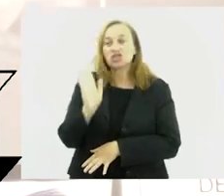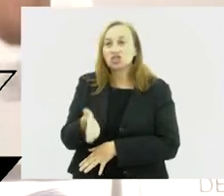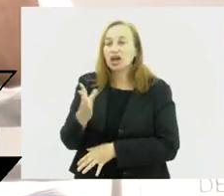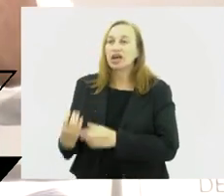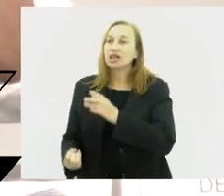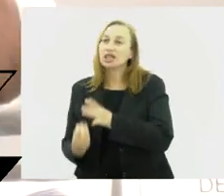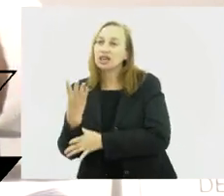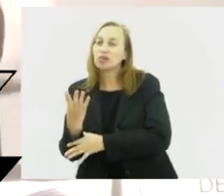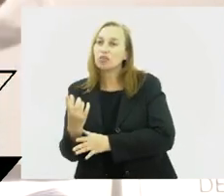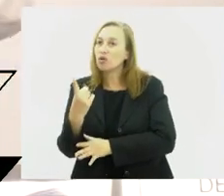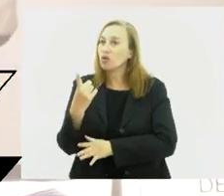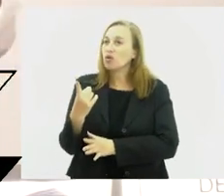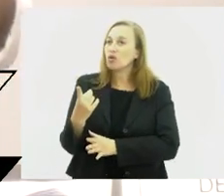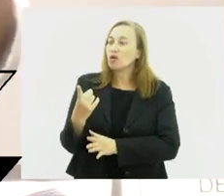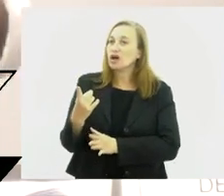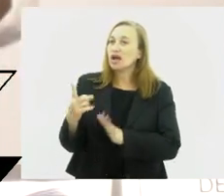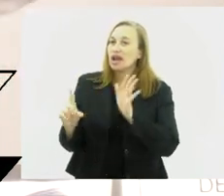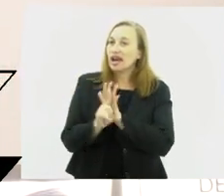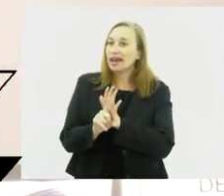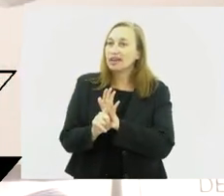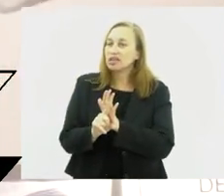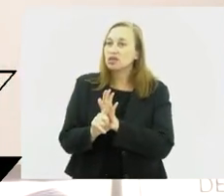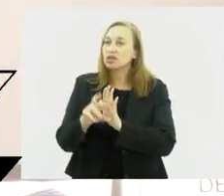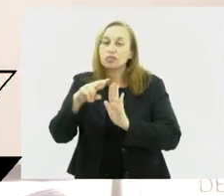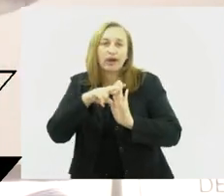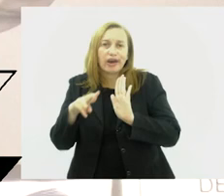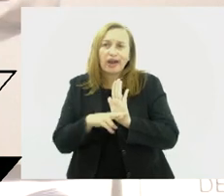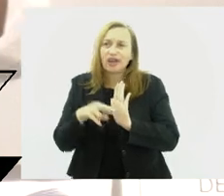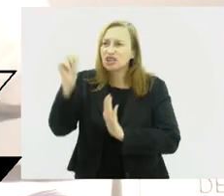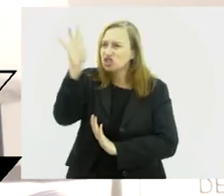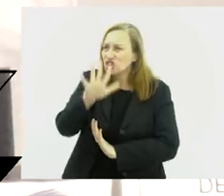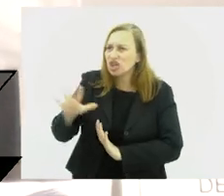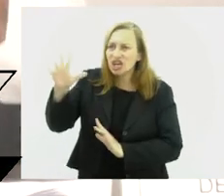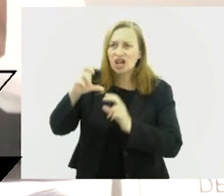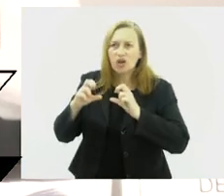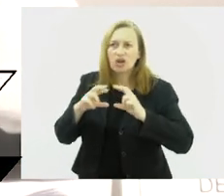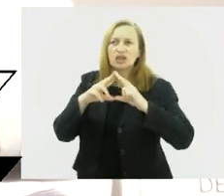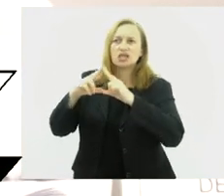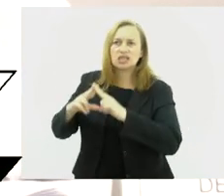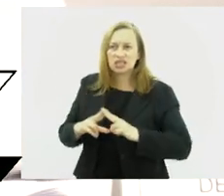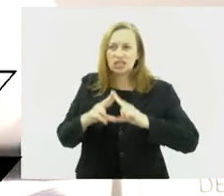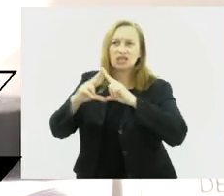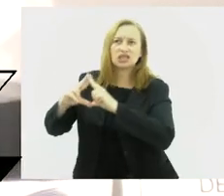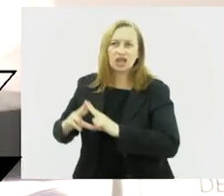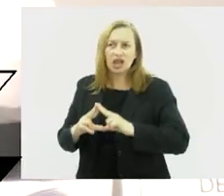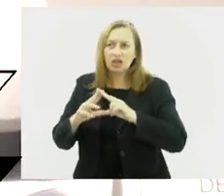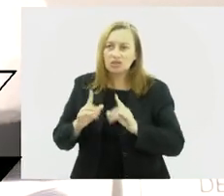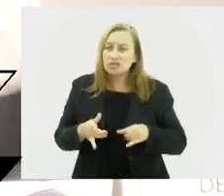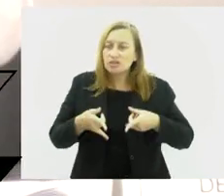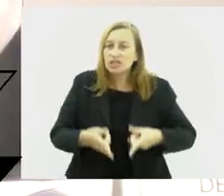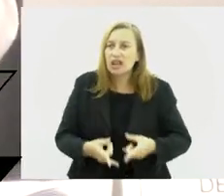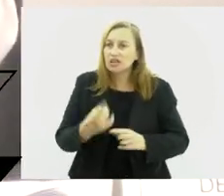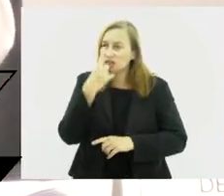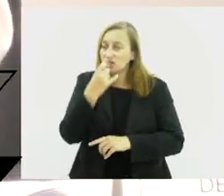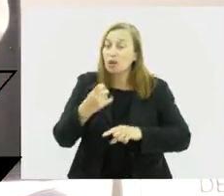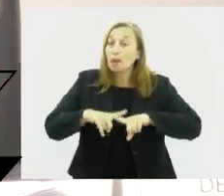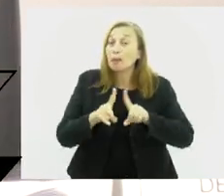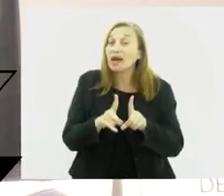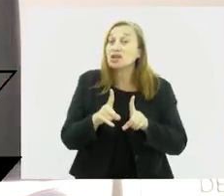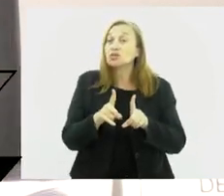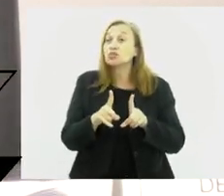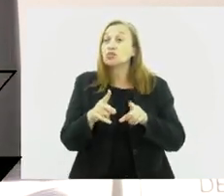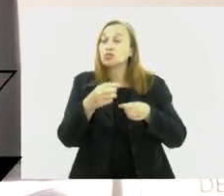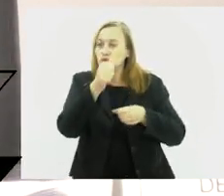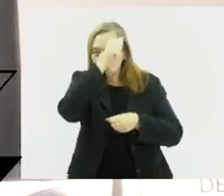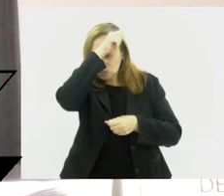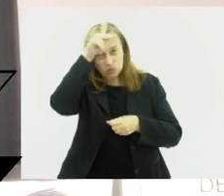normas gerais sobre exposição de resíduos sólidos, reciclagem, etc. Cemitérios exatamente, também. Sendo que os municípios